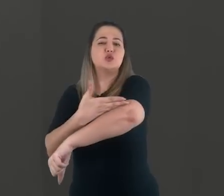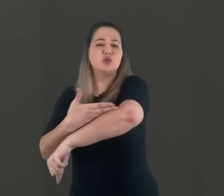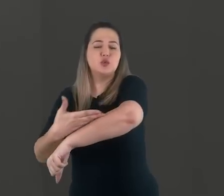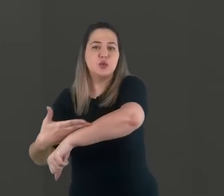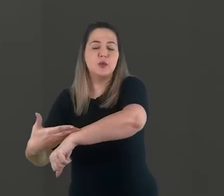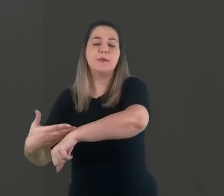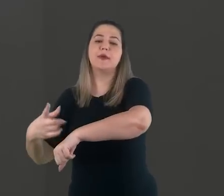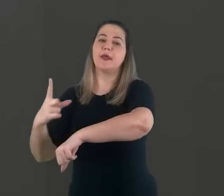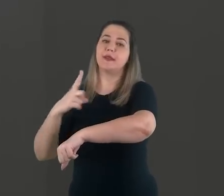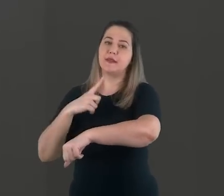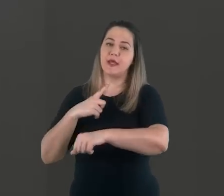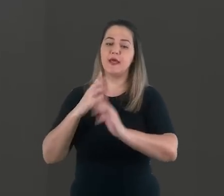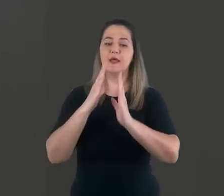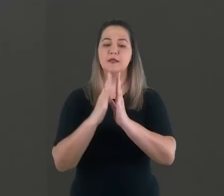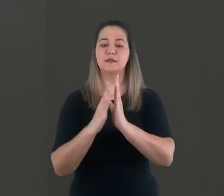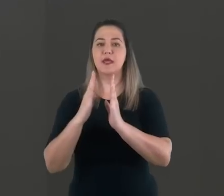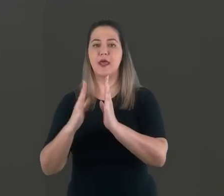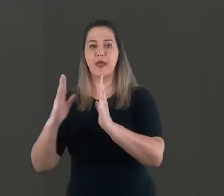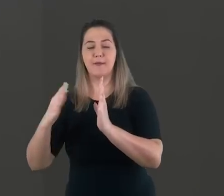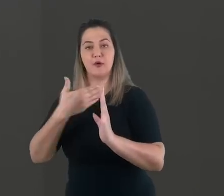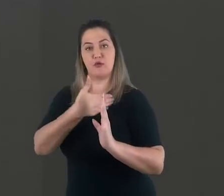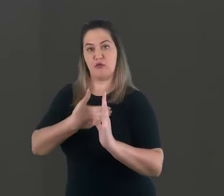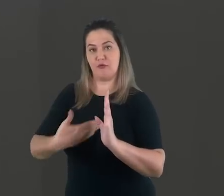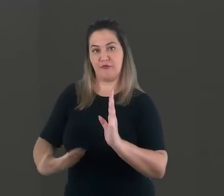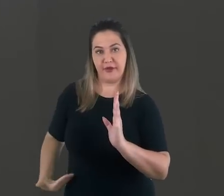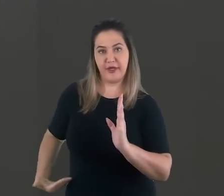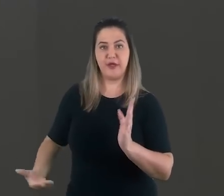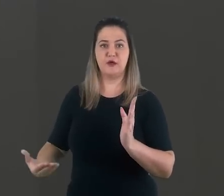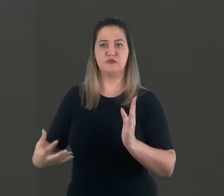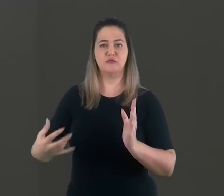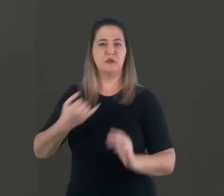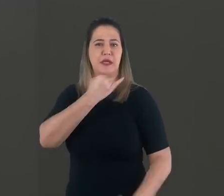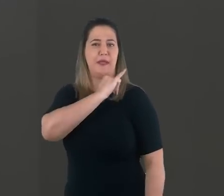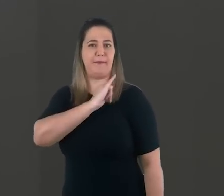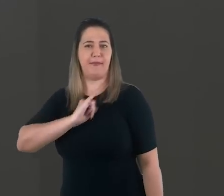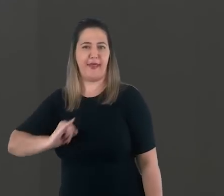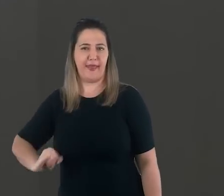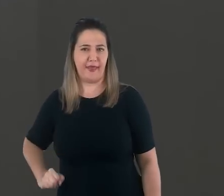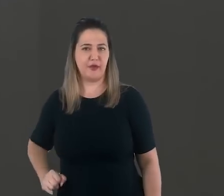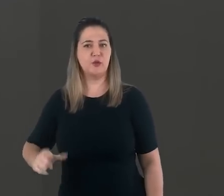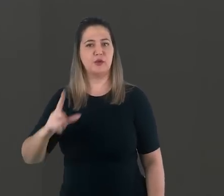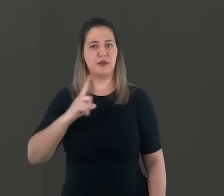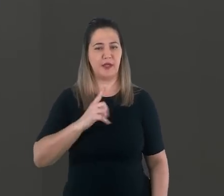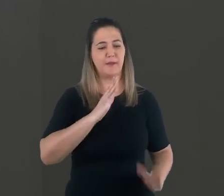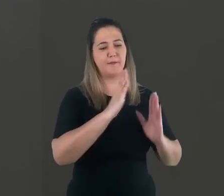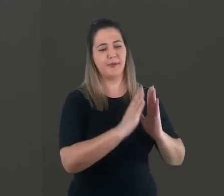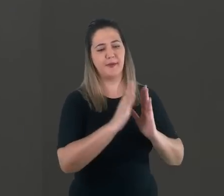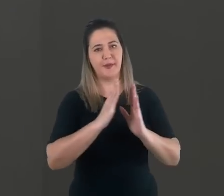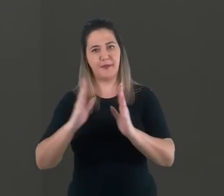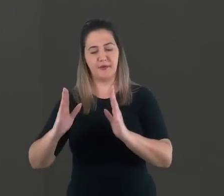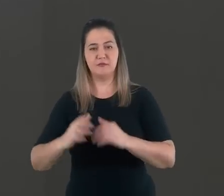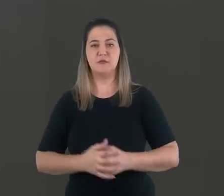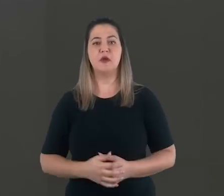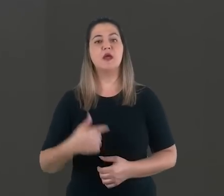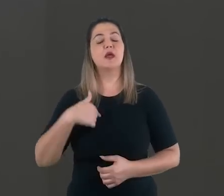esquema profético de reinos, dinastias ou impérios sucessivos. Aí qual que é a interpretação que eu dou?